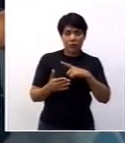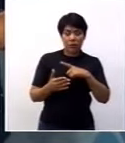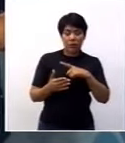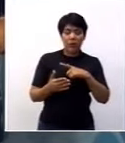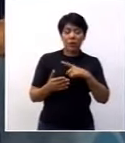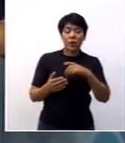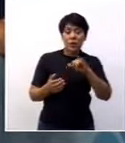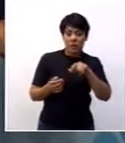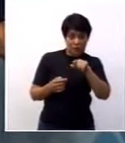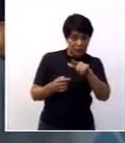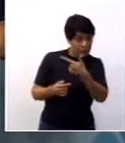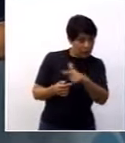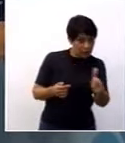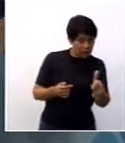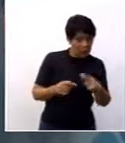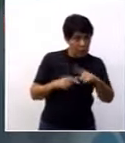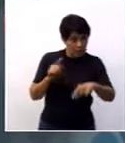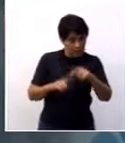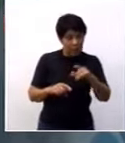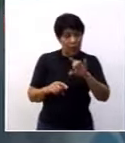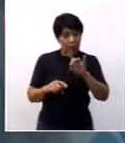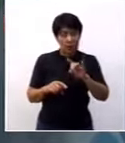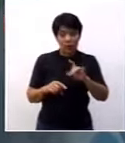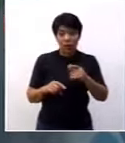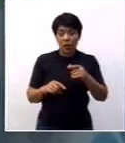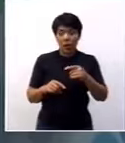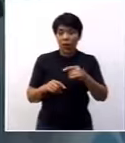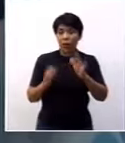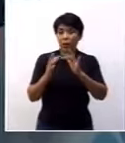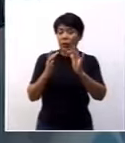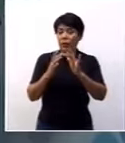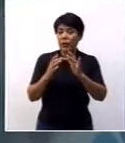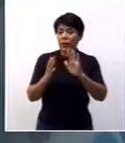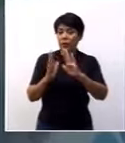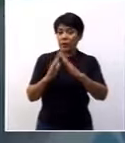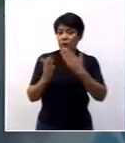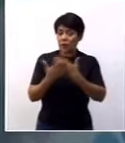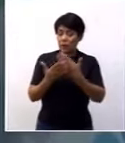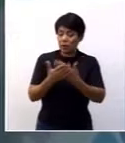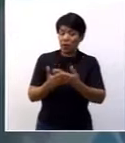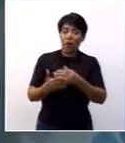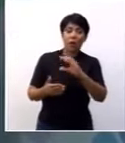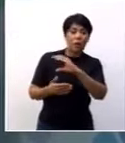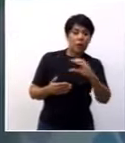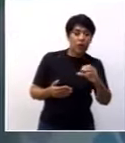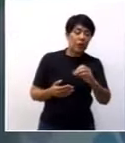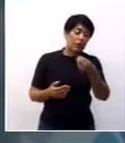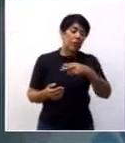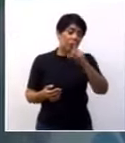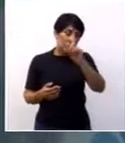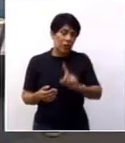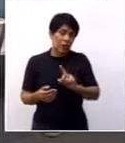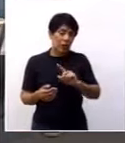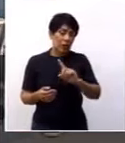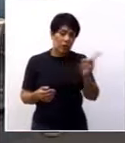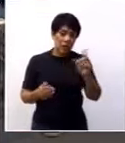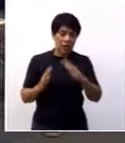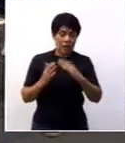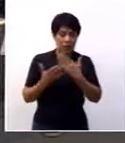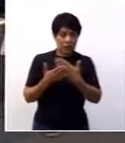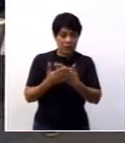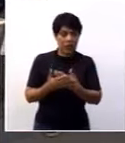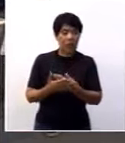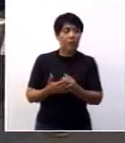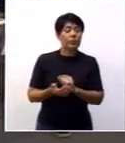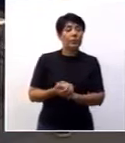esse material, só verificar isso com a sua escola, com o seu coordenador, o seu diretor, tá bom, gente? Do print da tela também, se